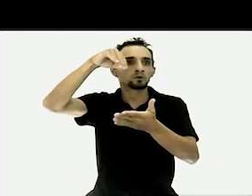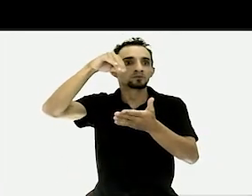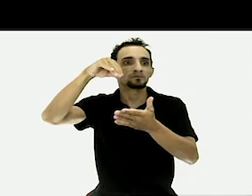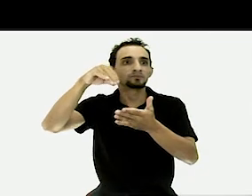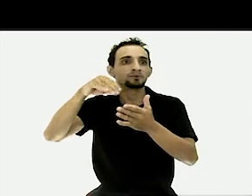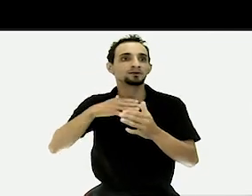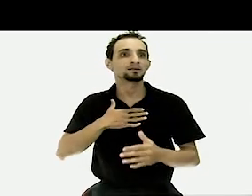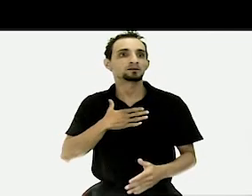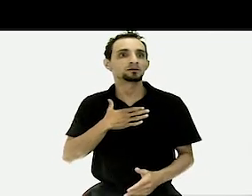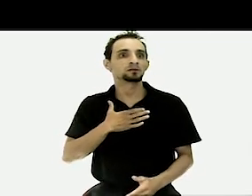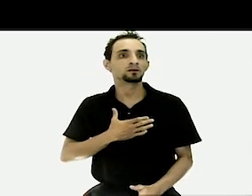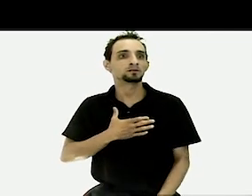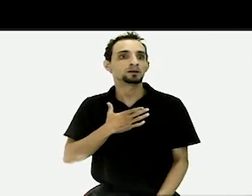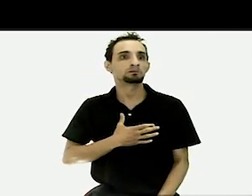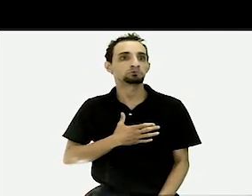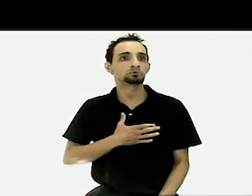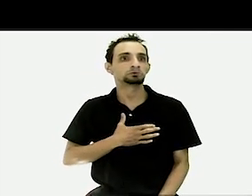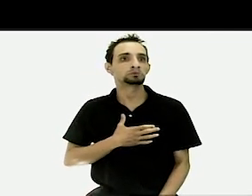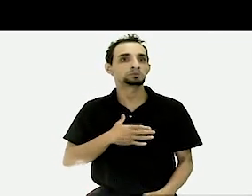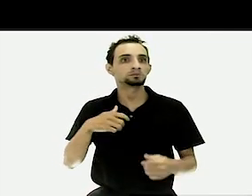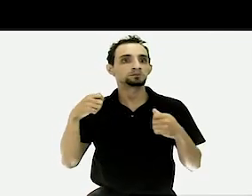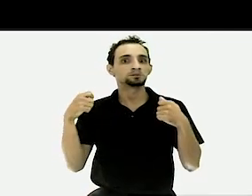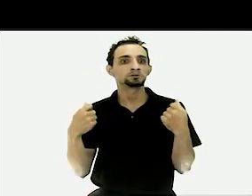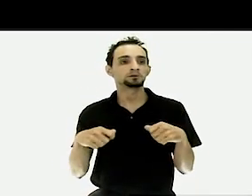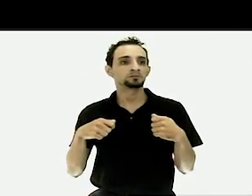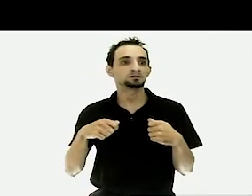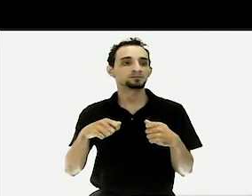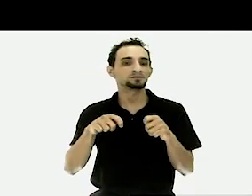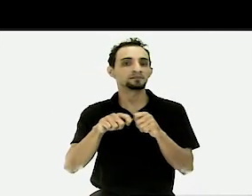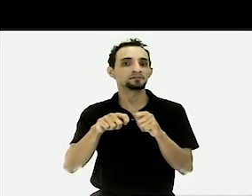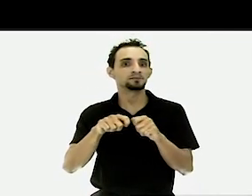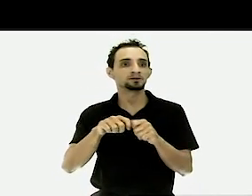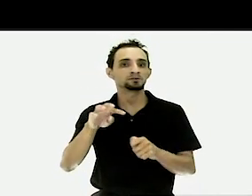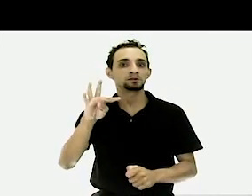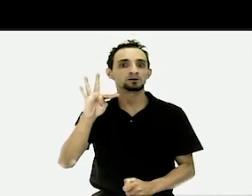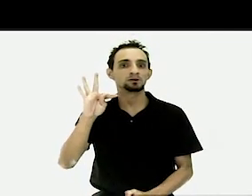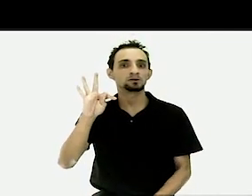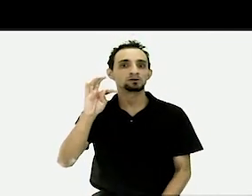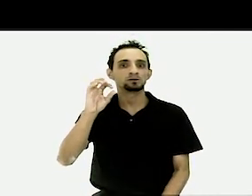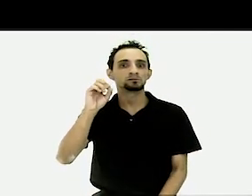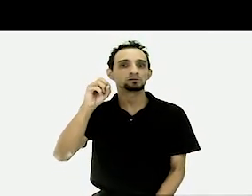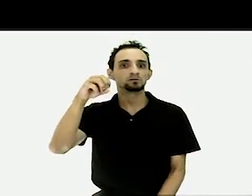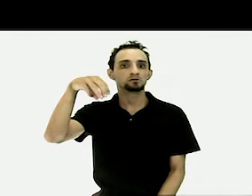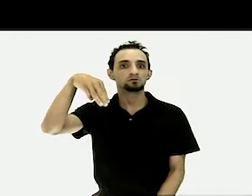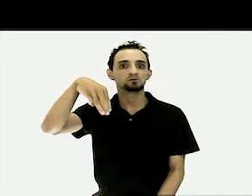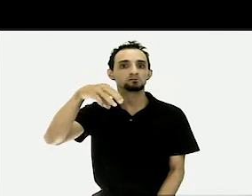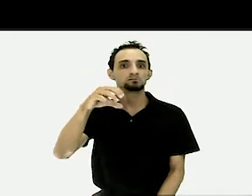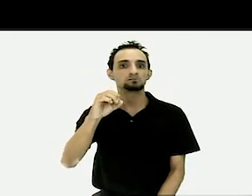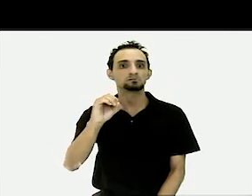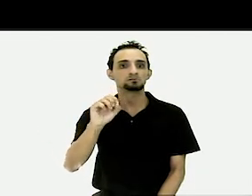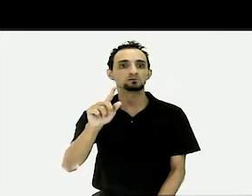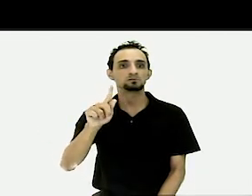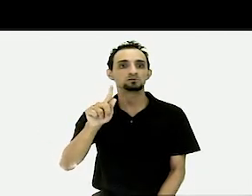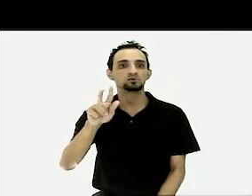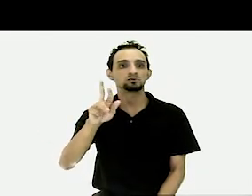das patologias de urgência e emergência do nosso município. O contrato